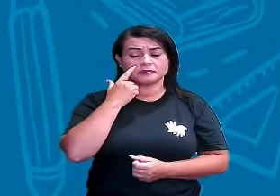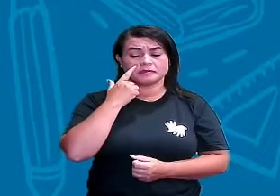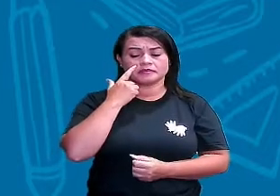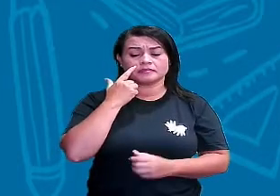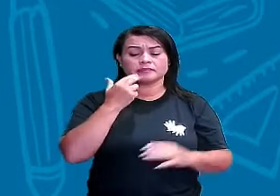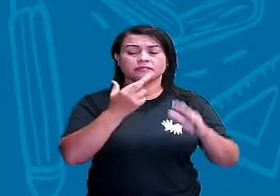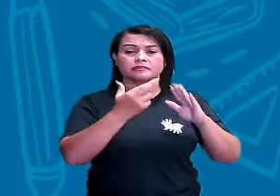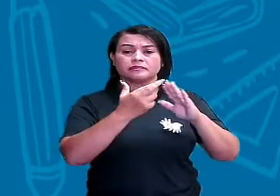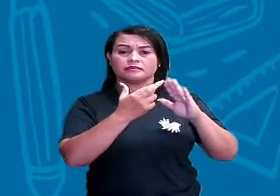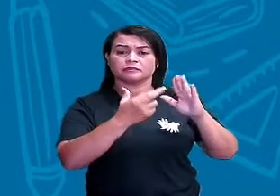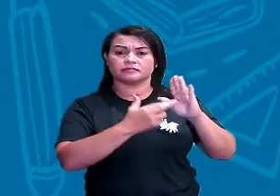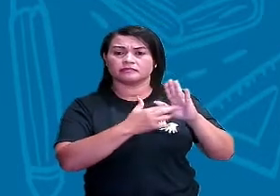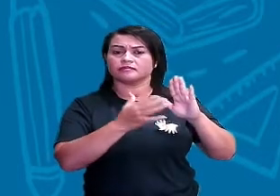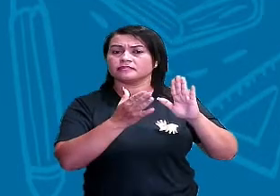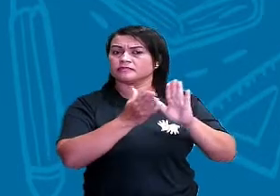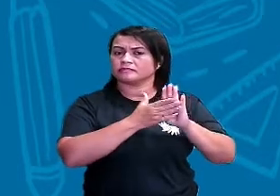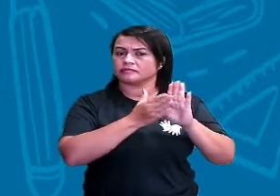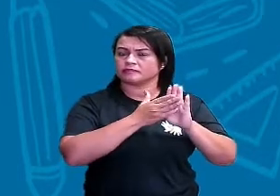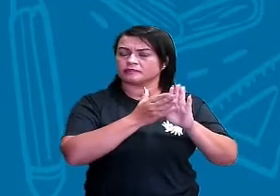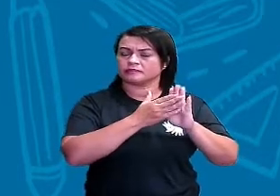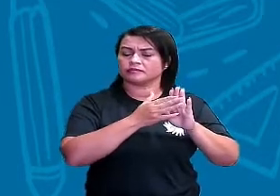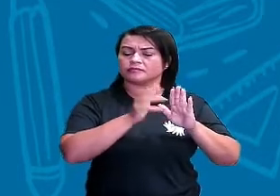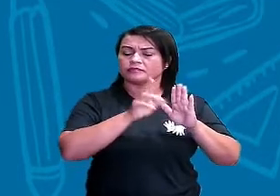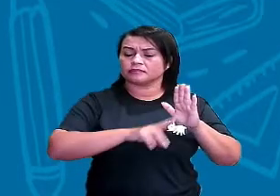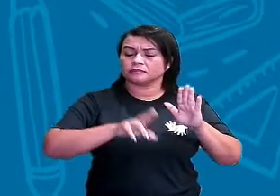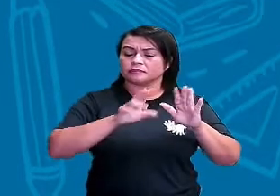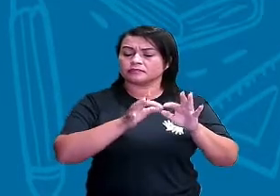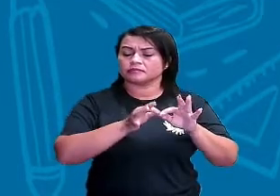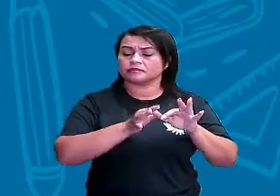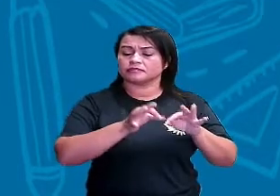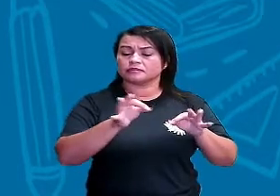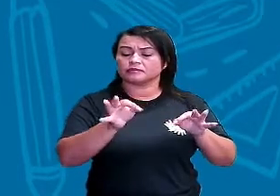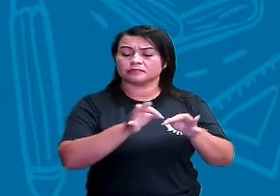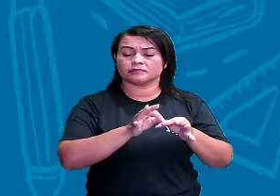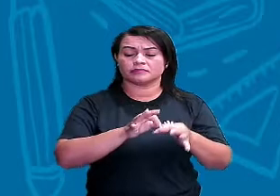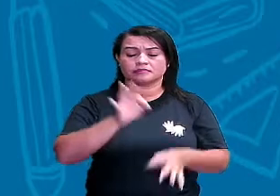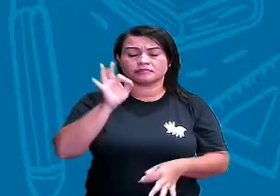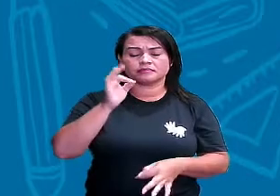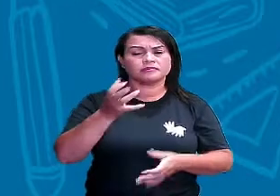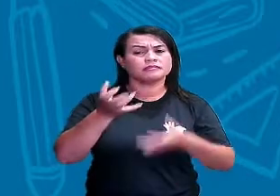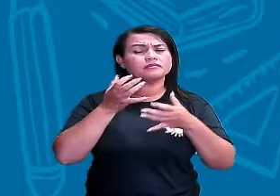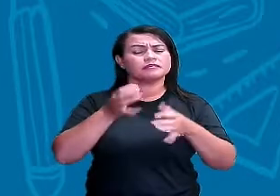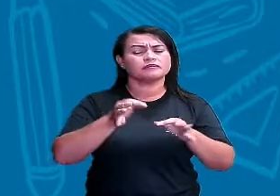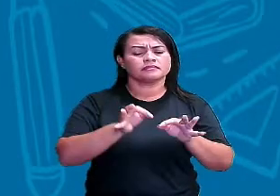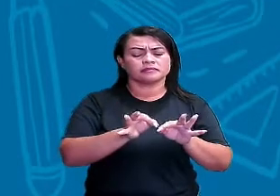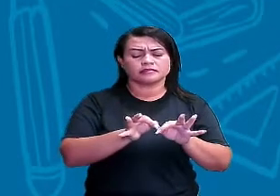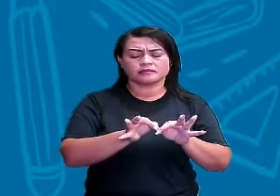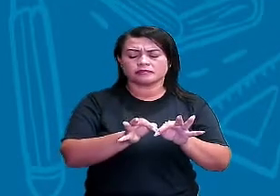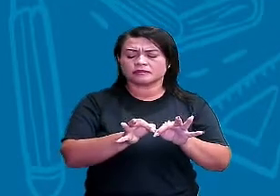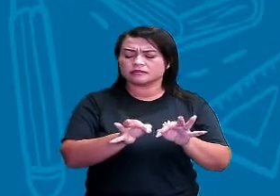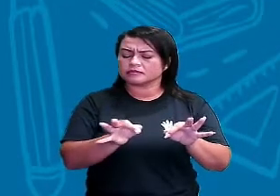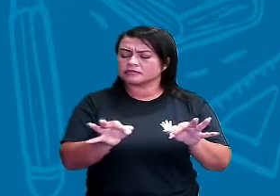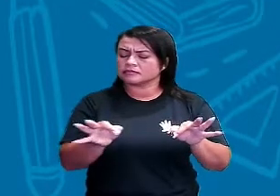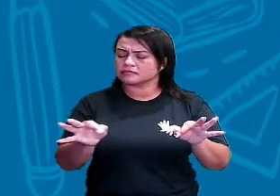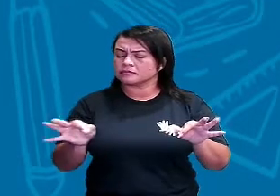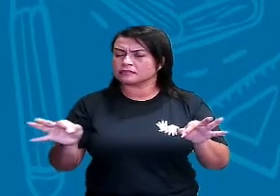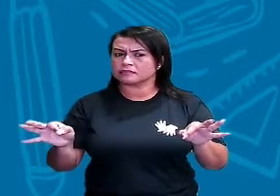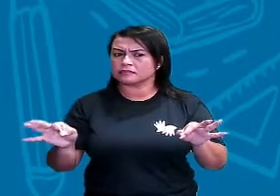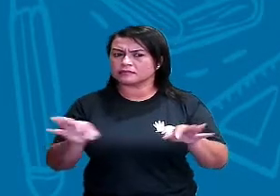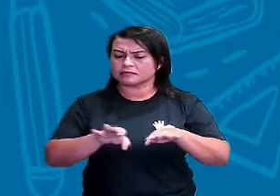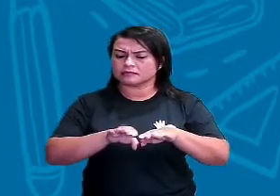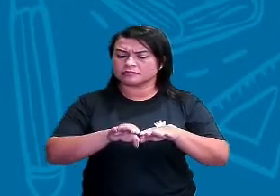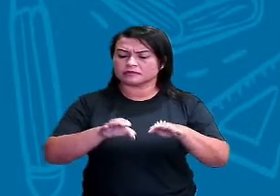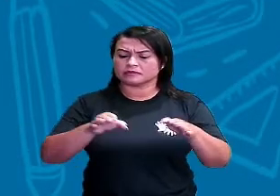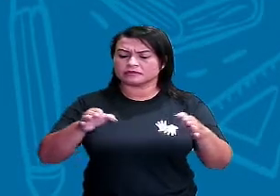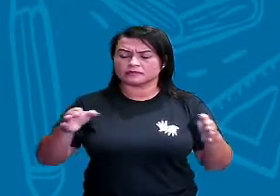padronizadas que podemos usar para medir. Se eu quiser medir o tamanho de uma mesa, usando uma parte do